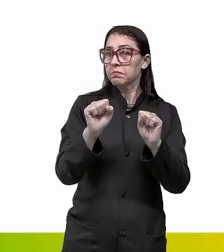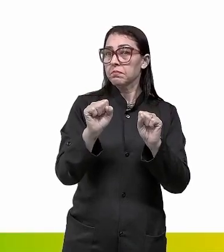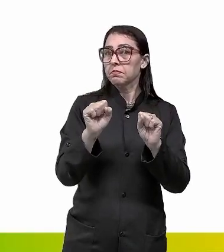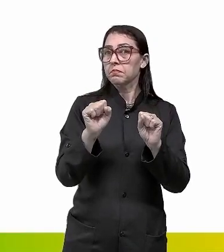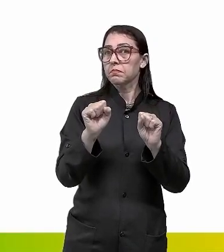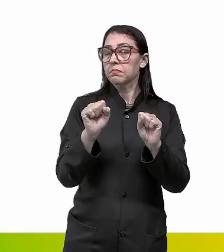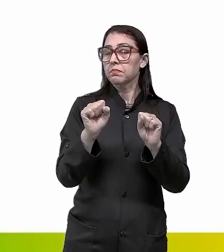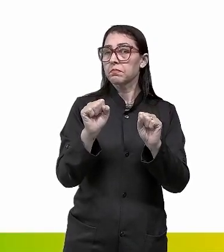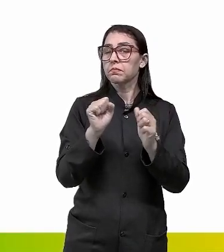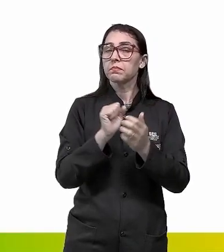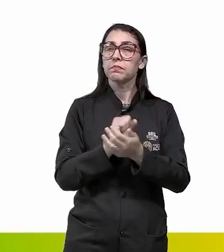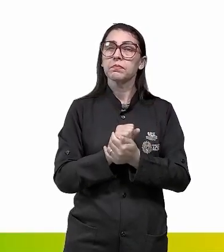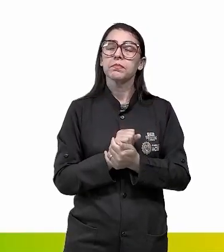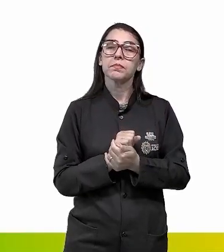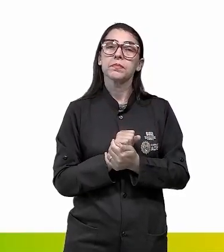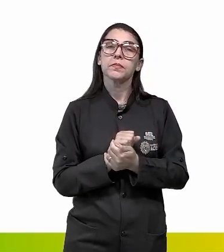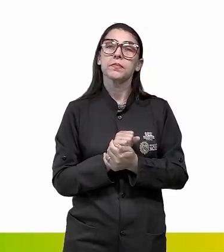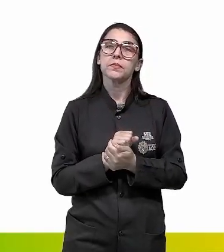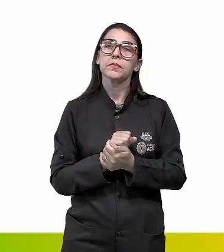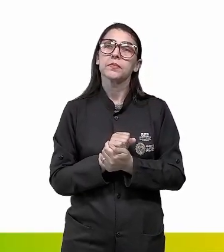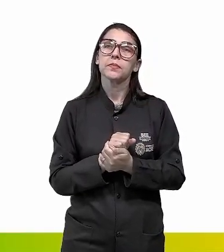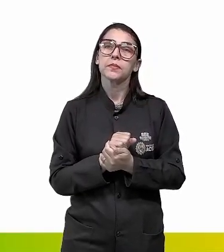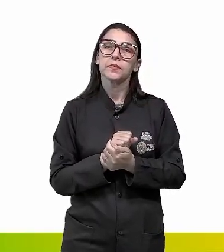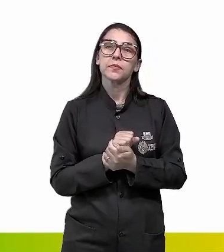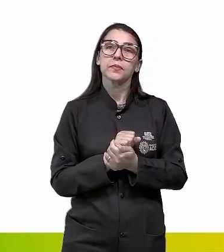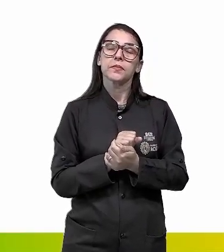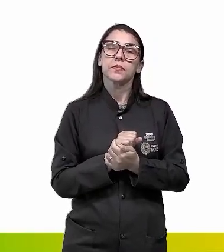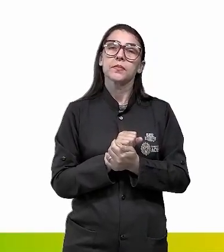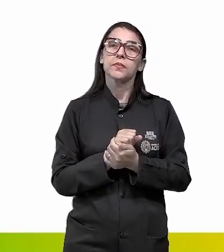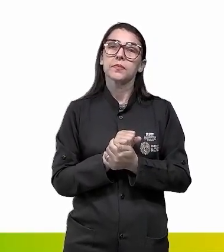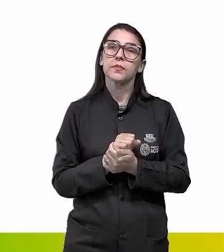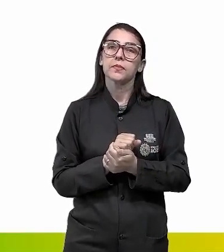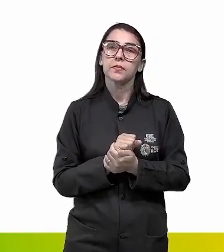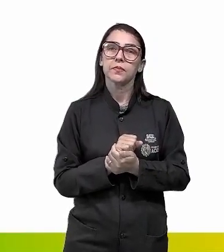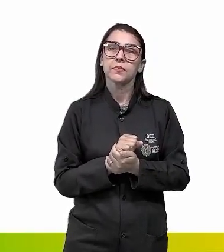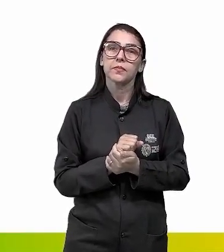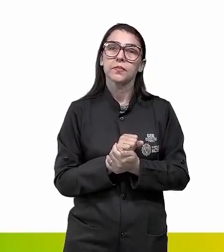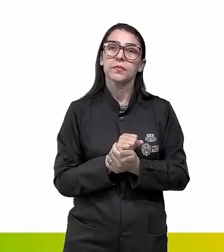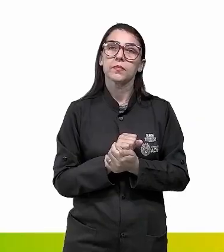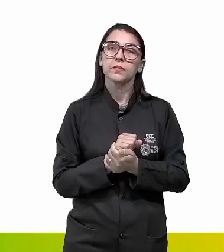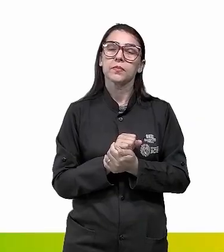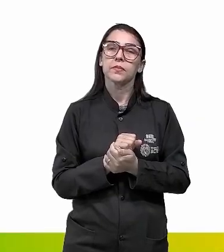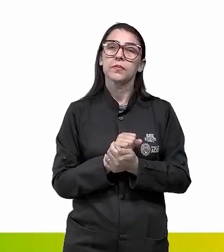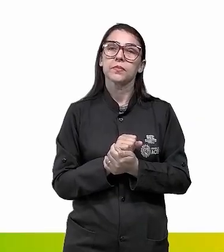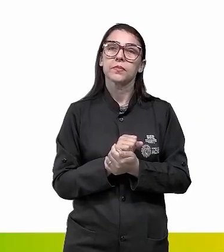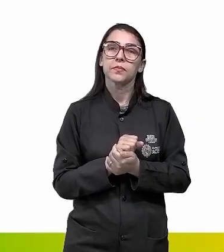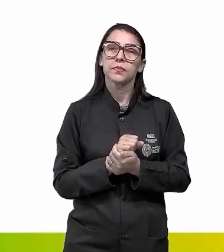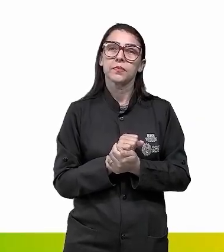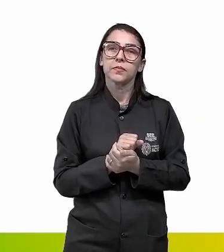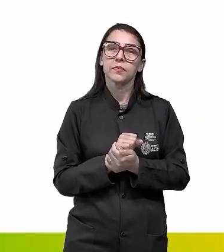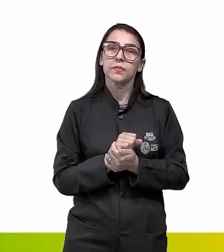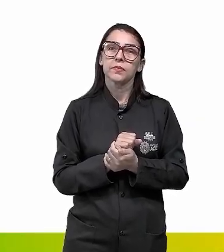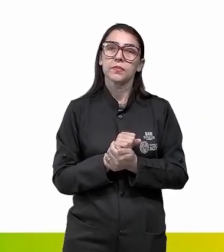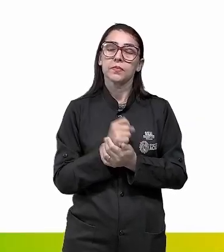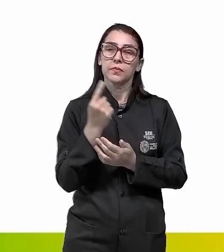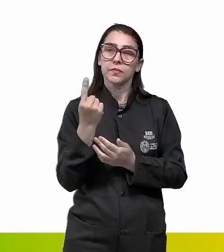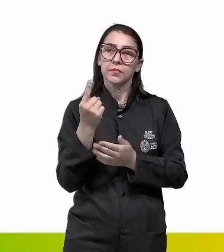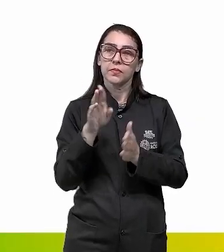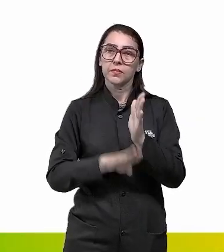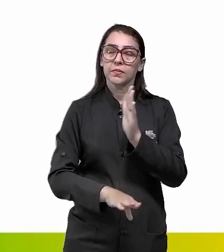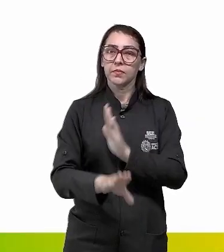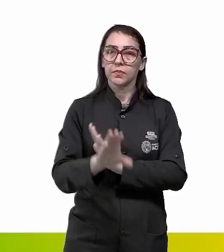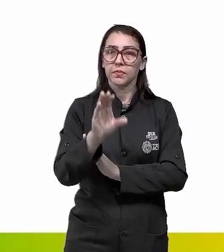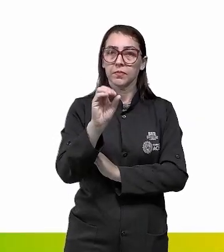como esse quociente aqui. Pega este valor, que aqui é 1, 1 menos 0 é